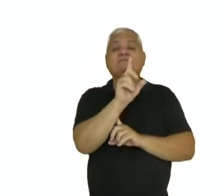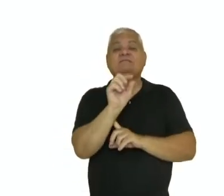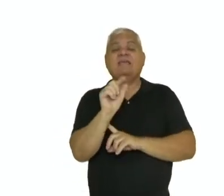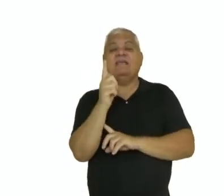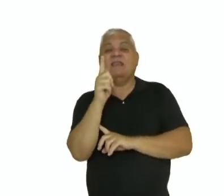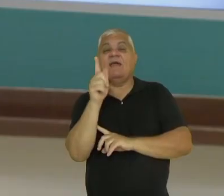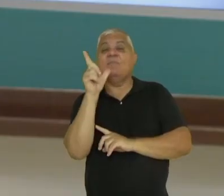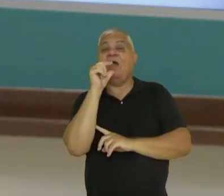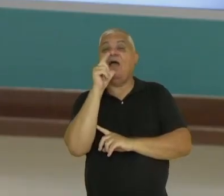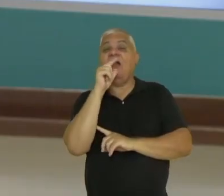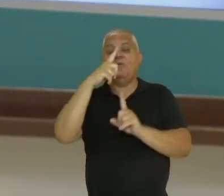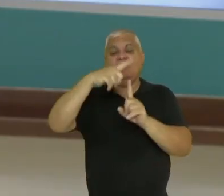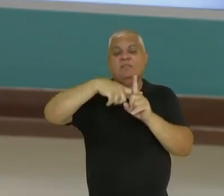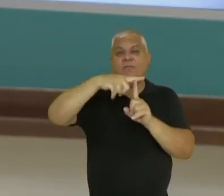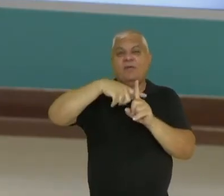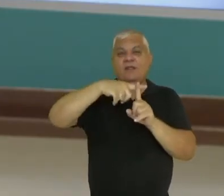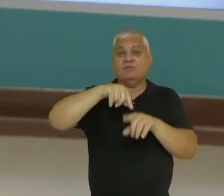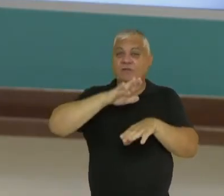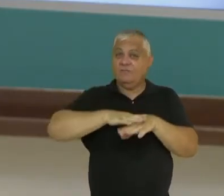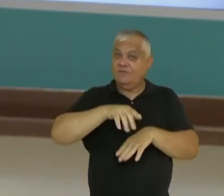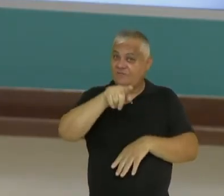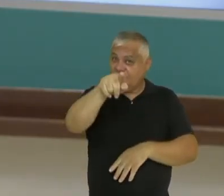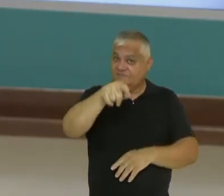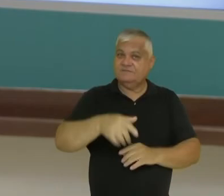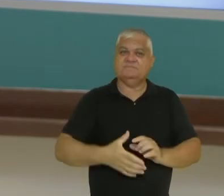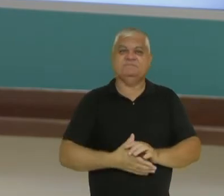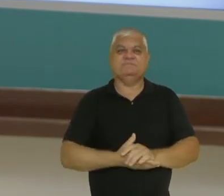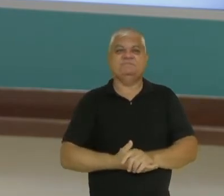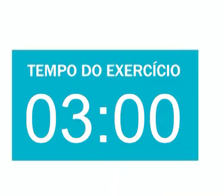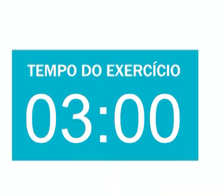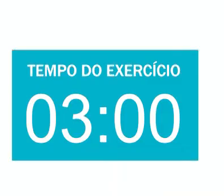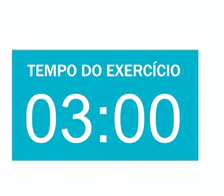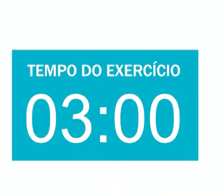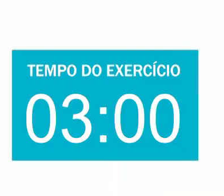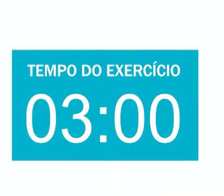em função da temperatura. Agora é com vocês!